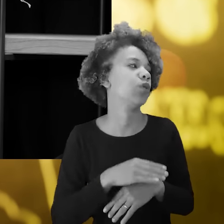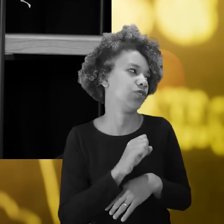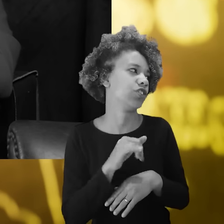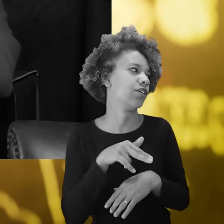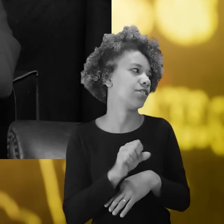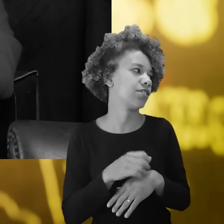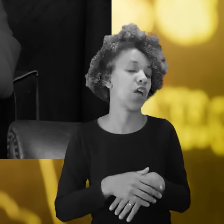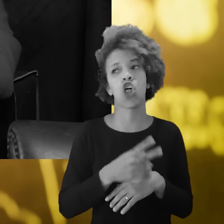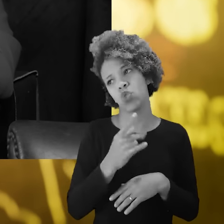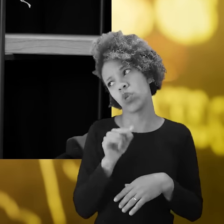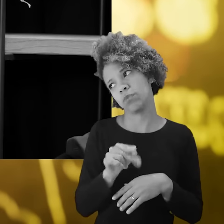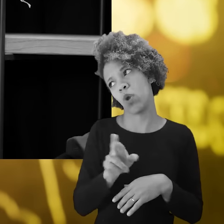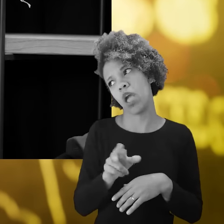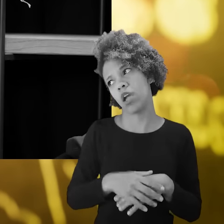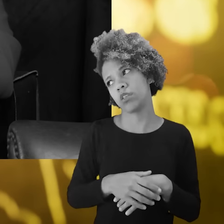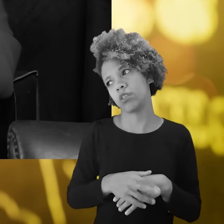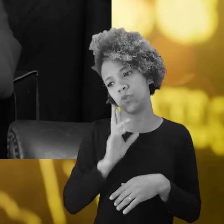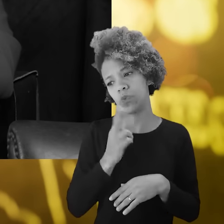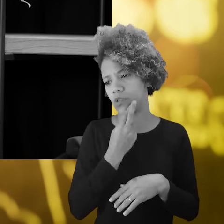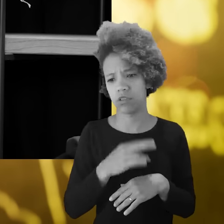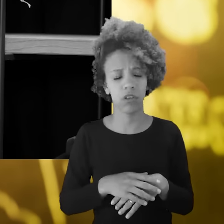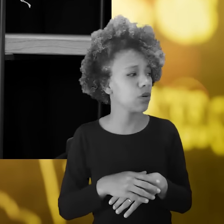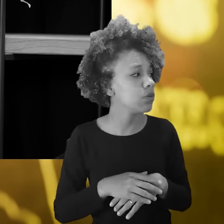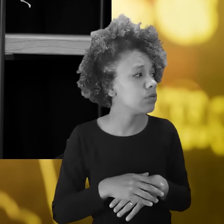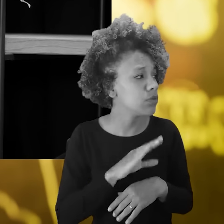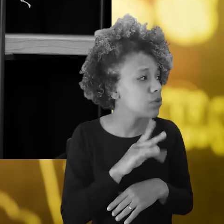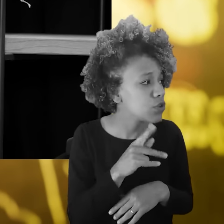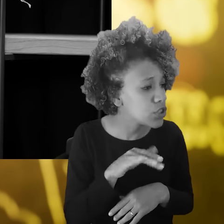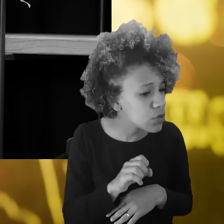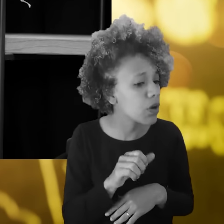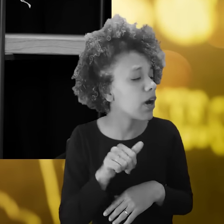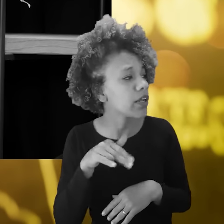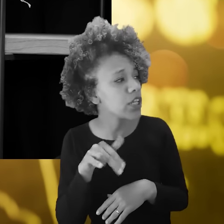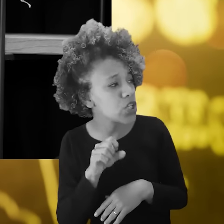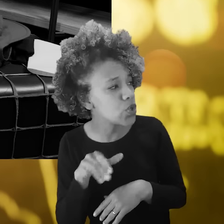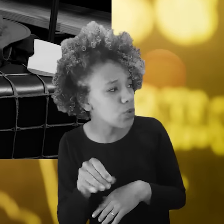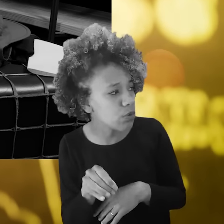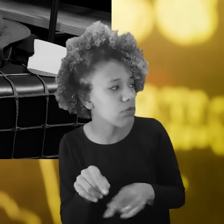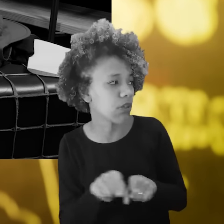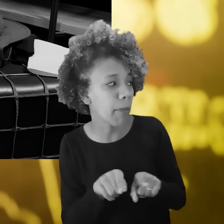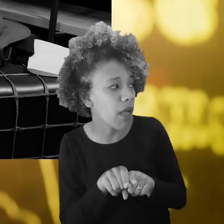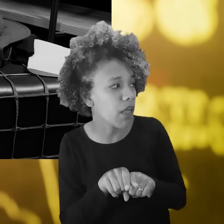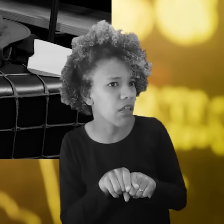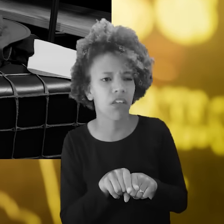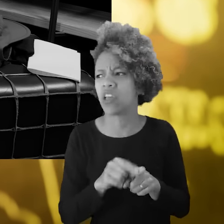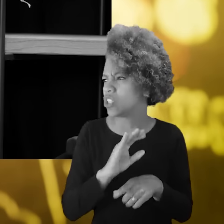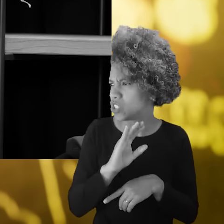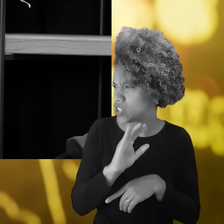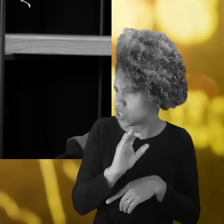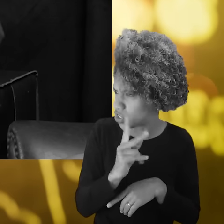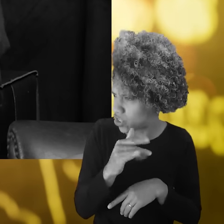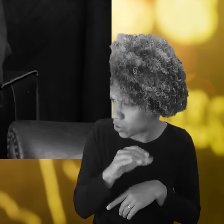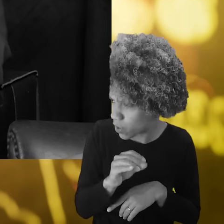r$ 2.000 numa mesa você faz hoje o que você faz Chico